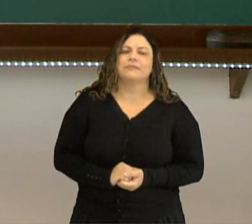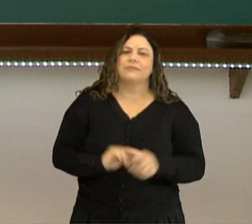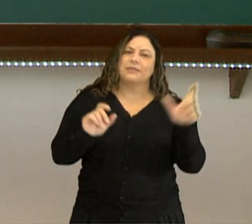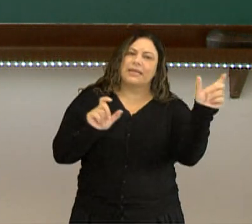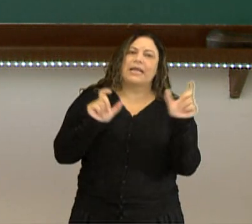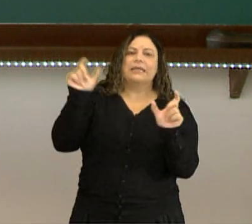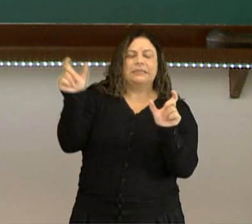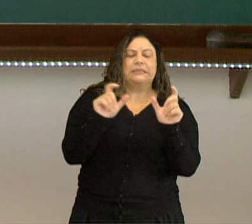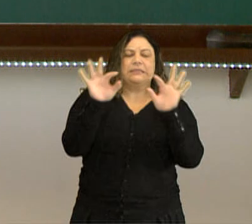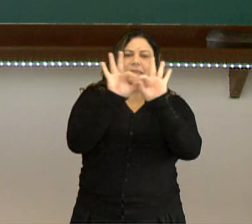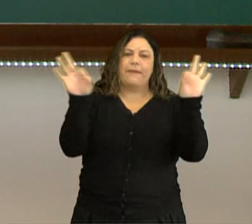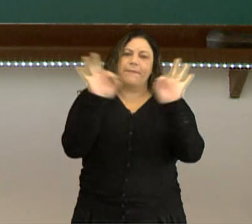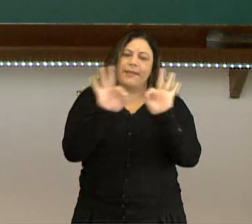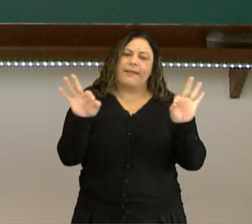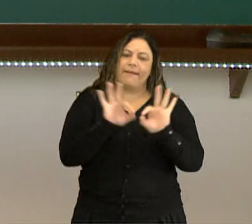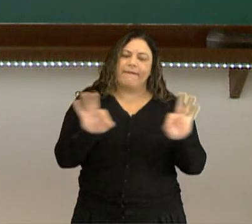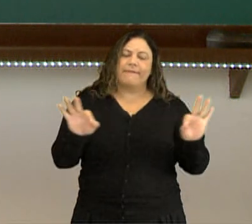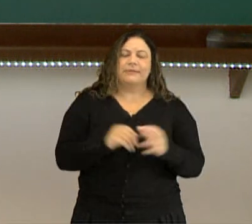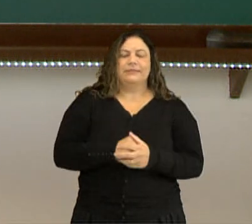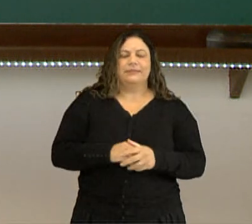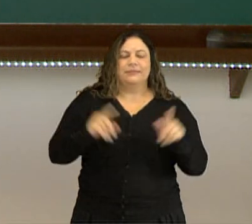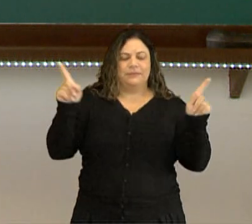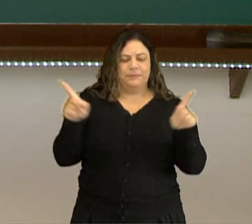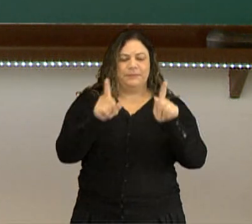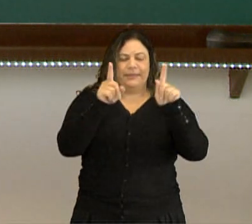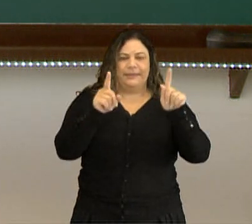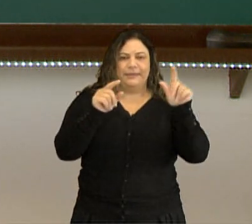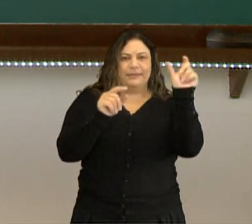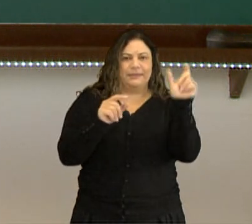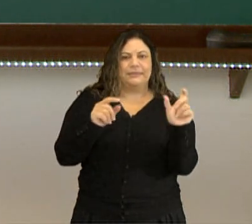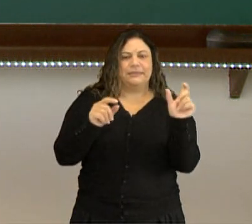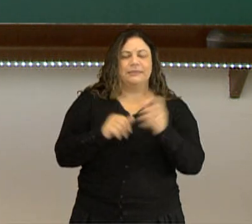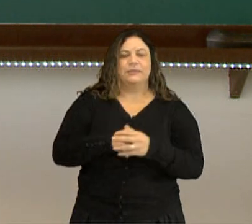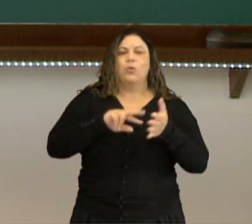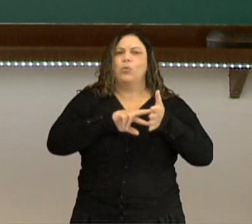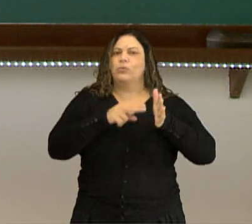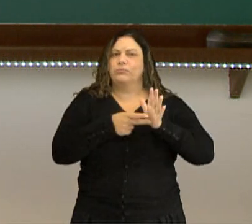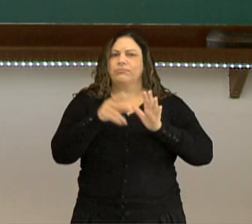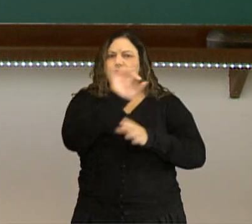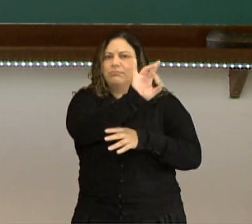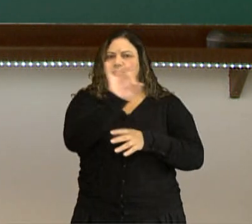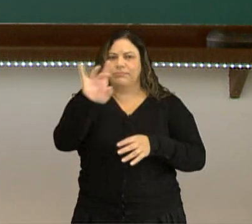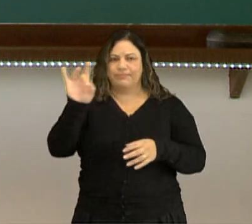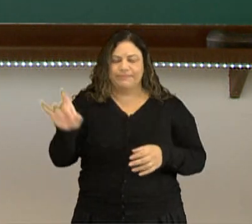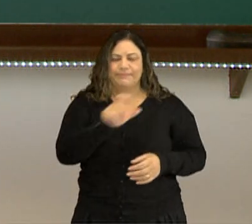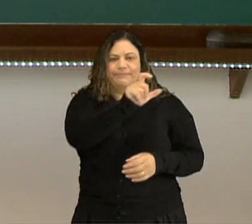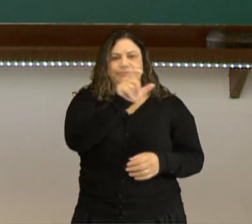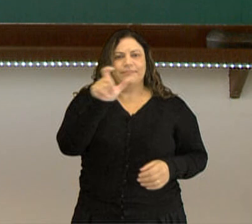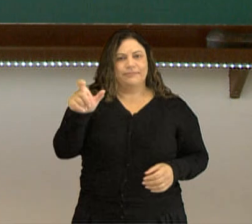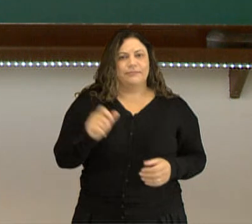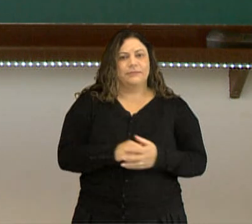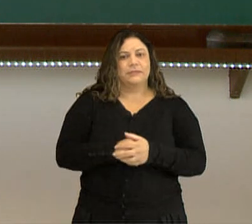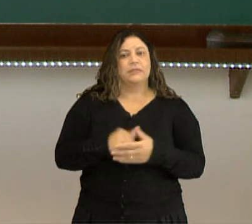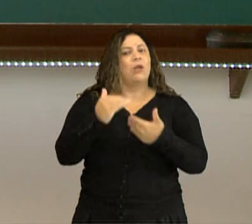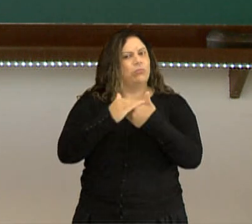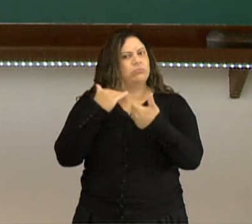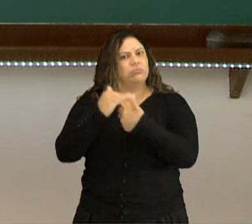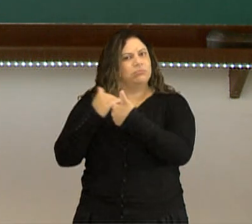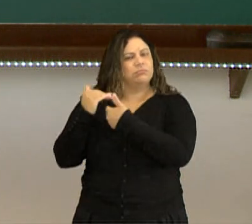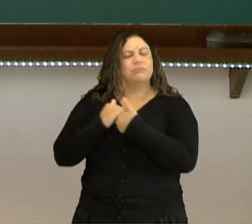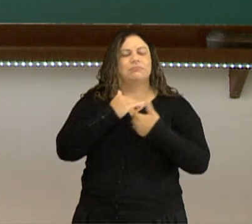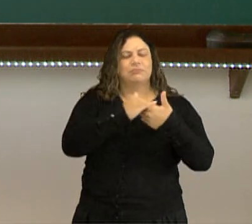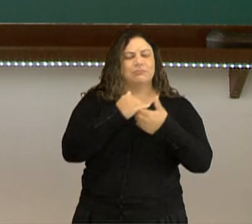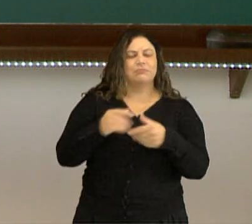as frases, os parágrafos, as significações das palavras. Então, nos orientam e ajudam também